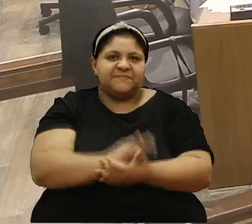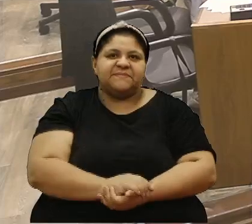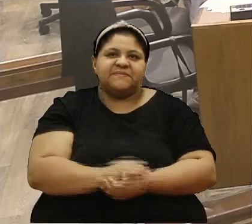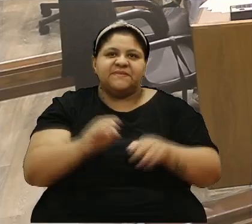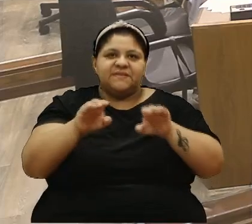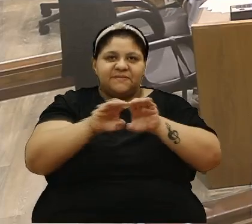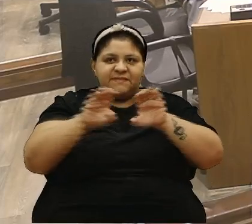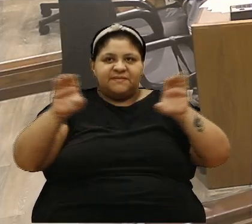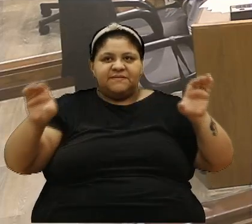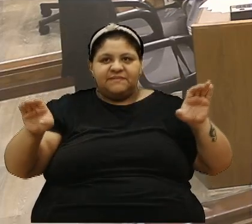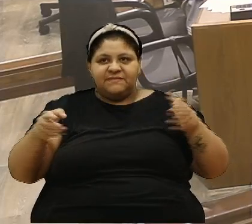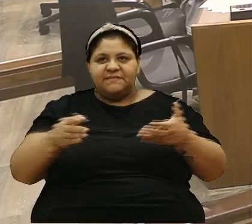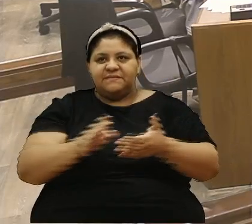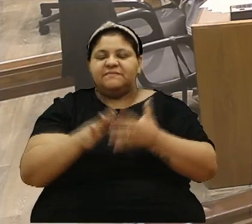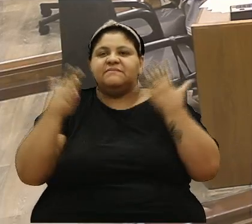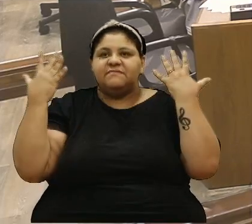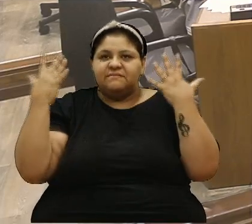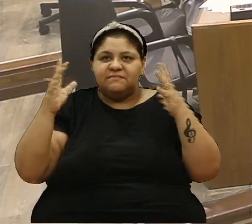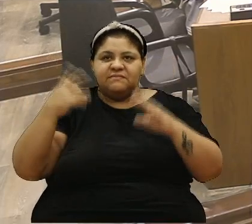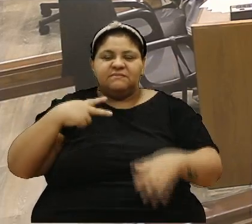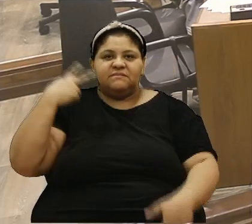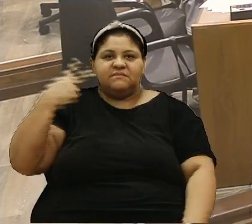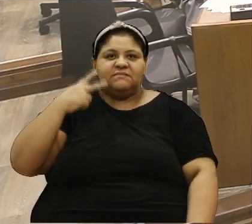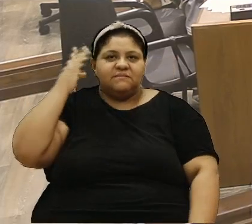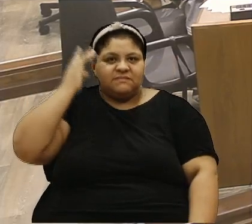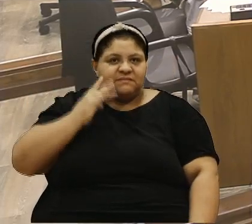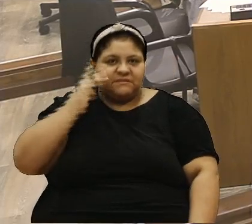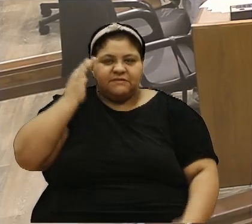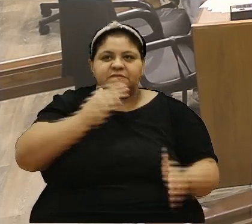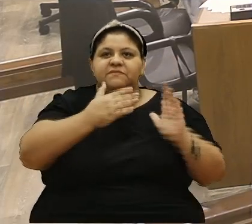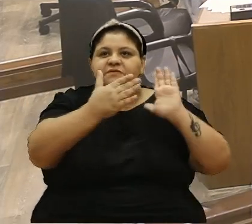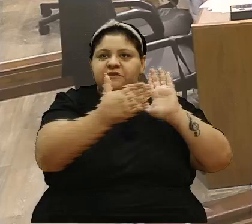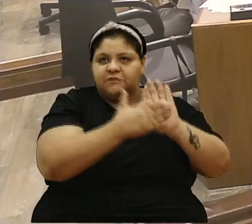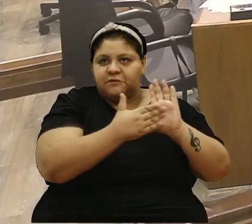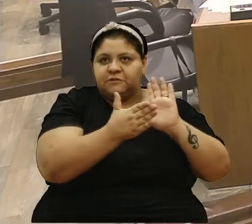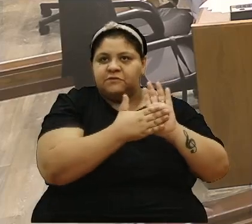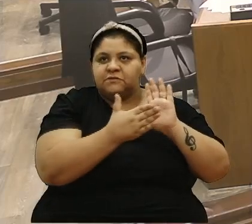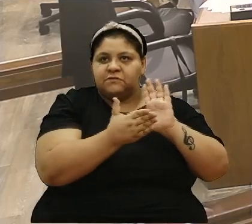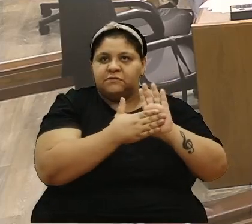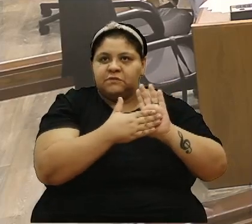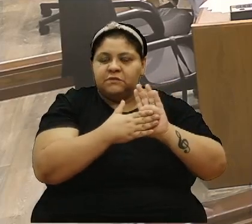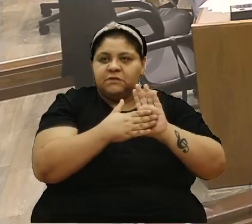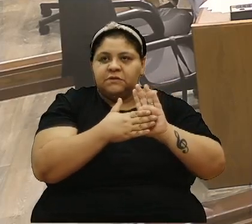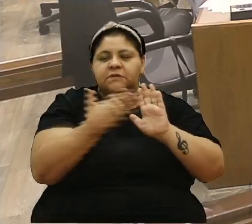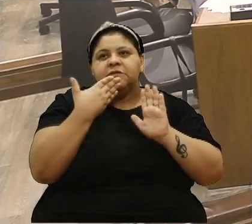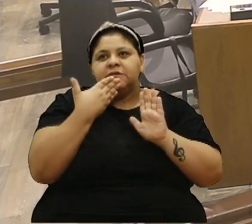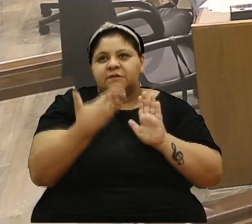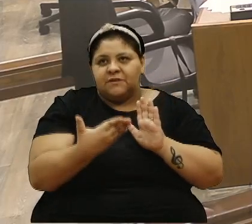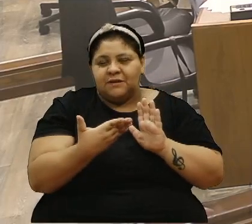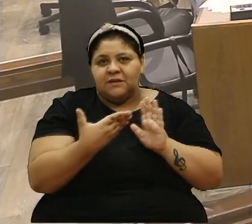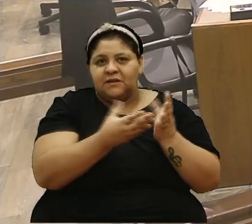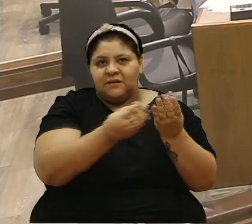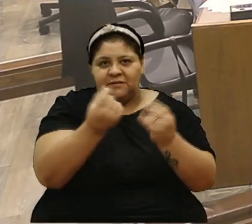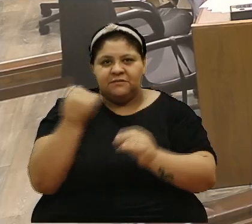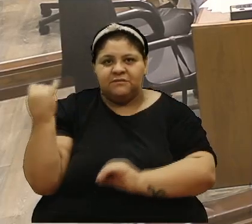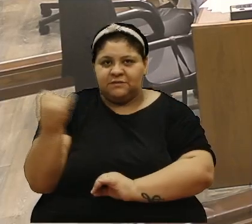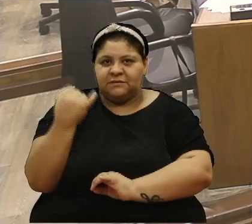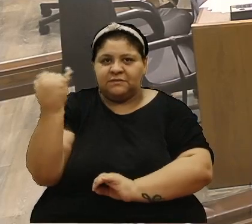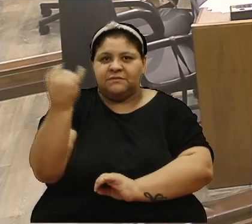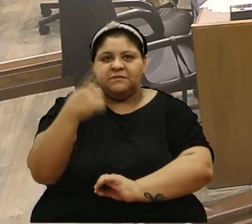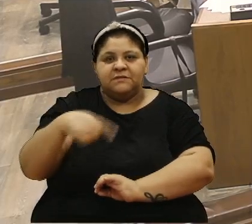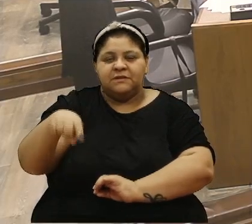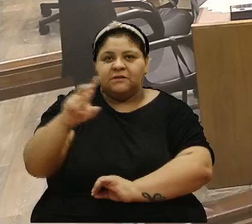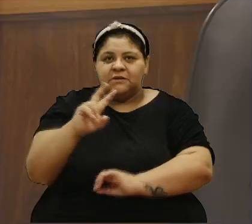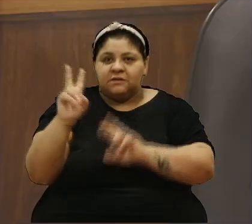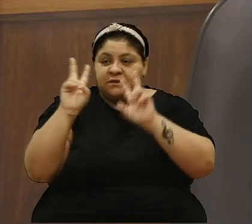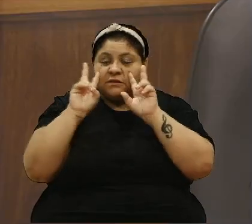mesa. Parabéns, vereadora Daiane, pela proposição dessa moção. É muito importante a gente